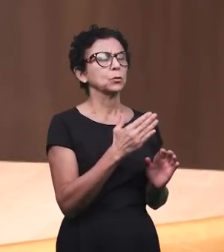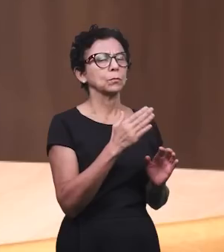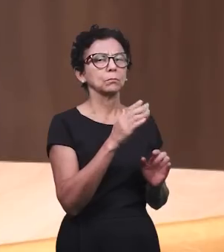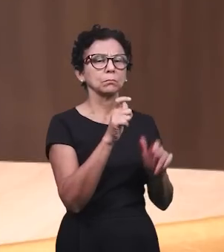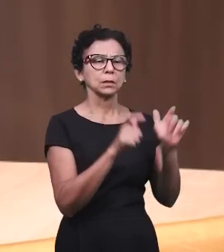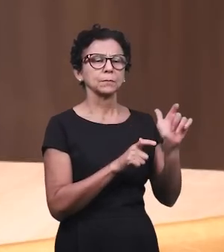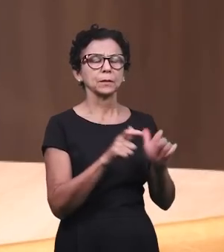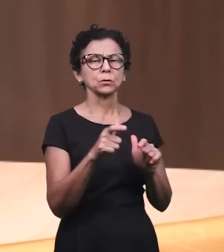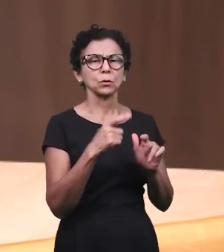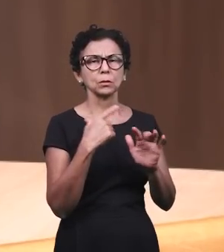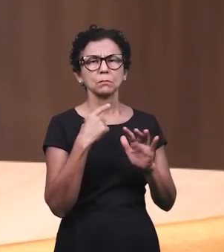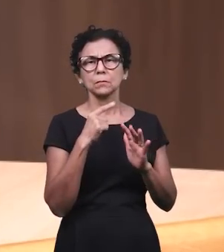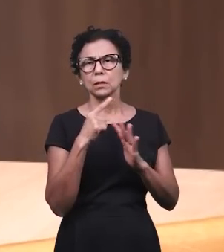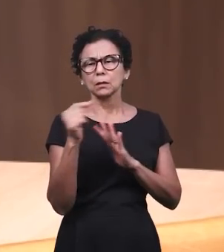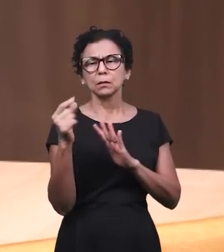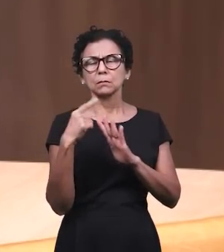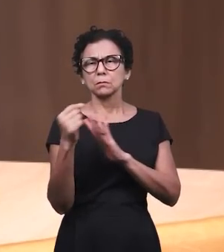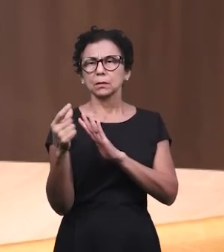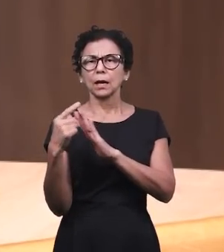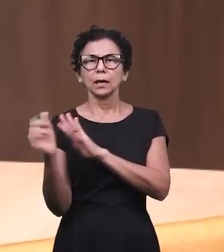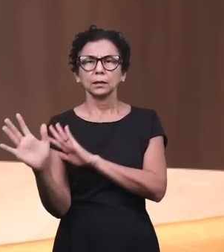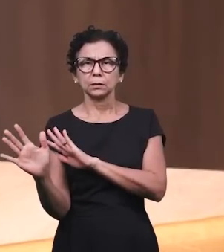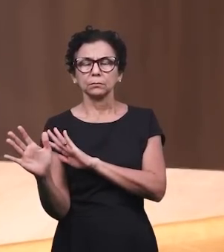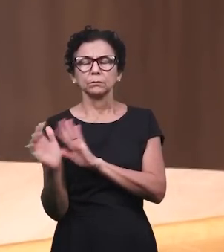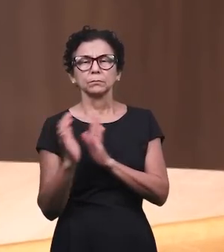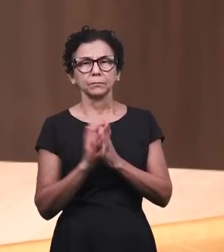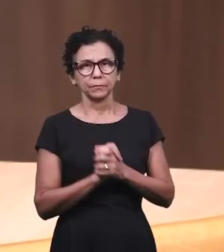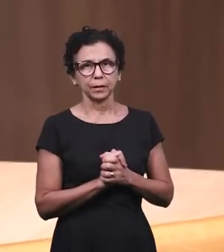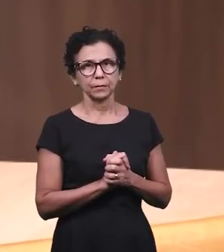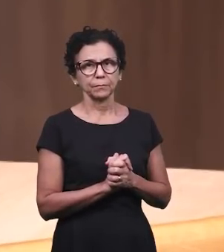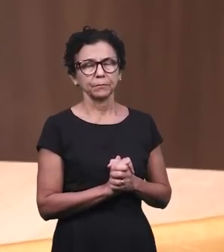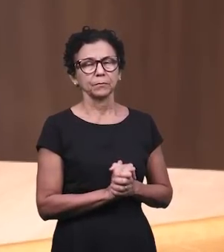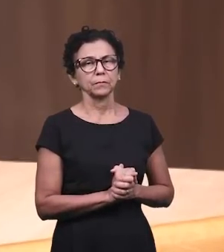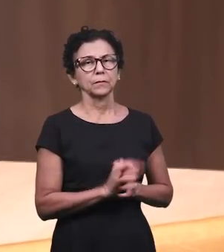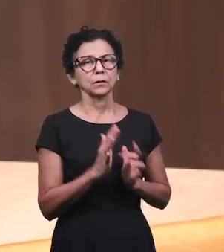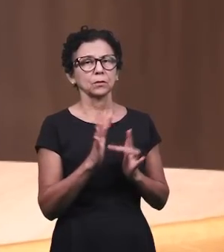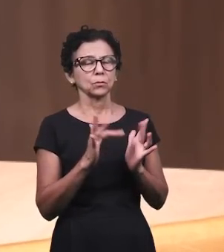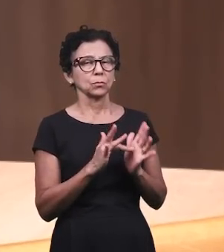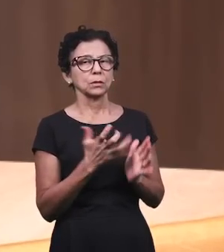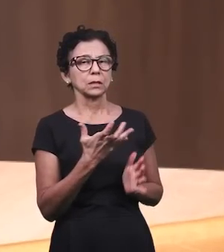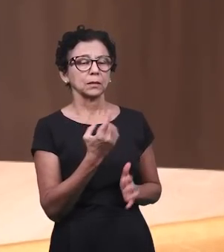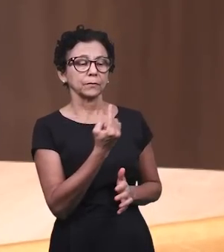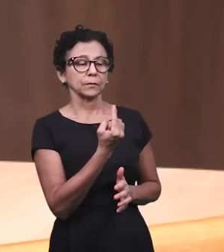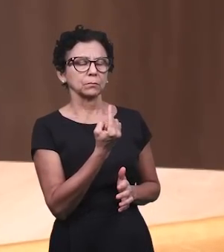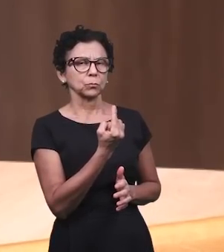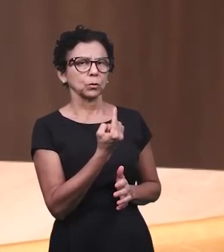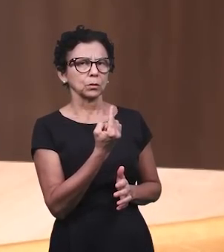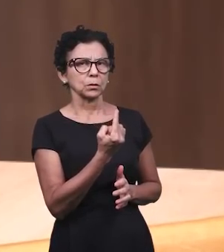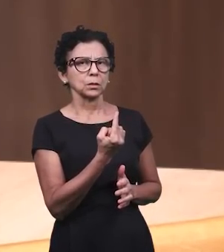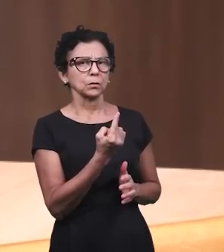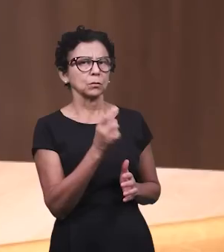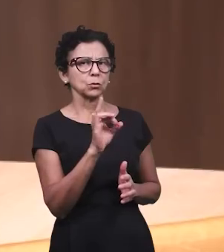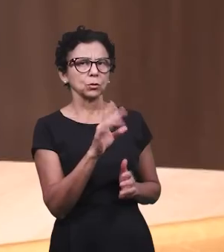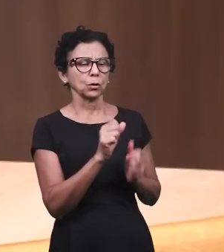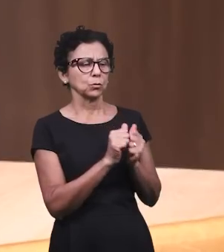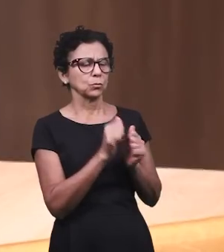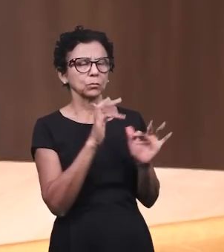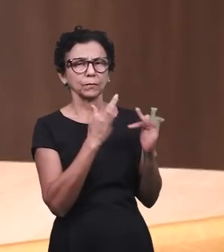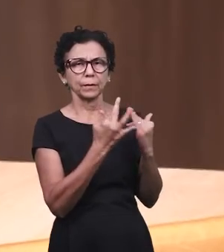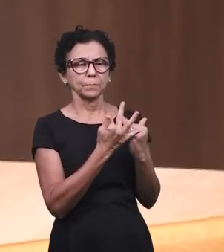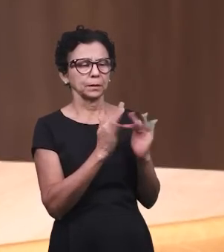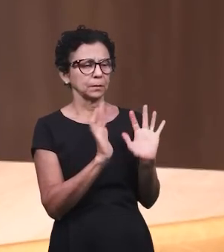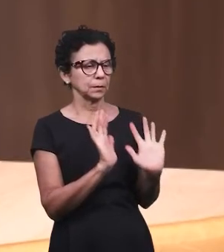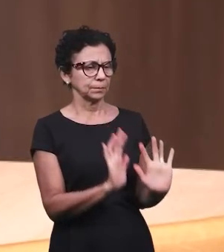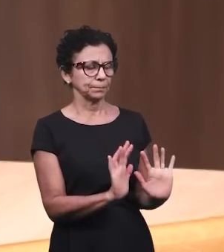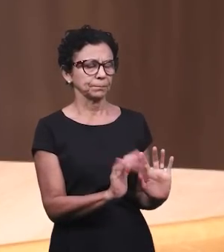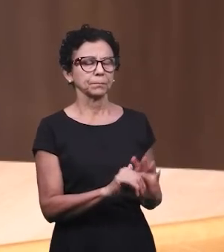é preciso ter muito cuidado quem frequenta a nossa casa. Quem é as pessoas que ficam com a sua filha quando você está